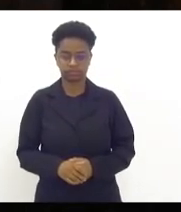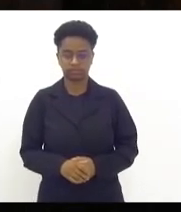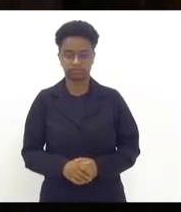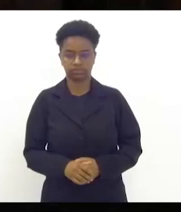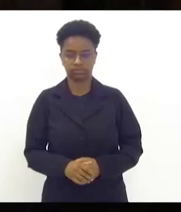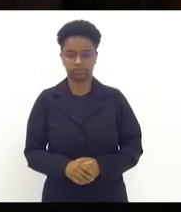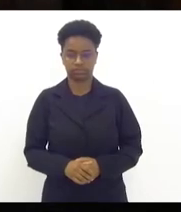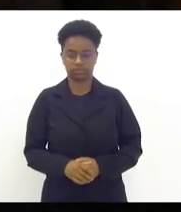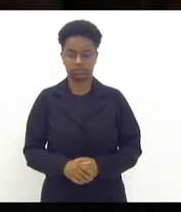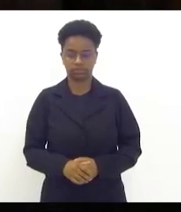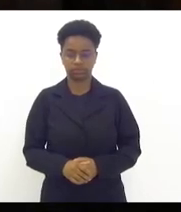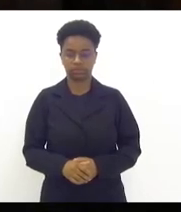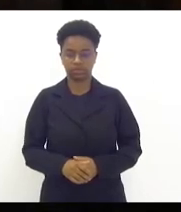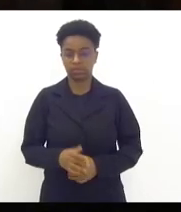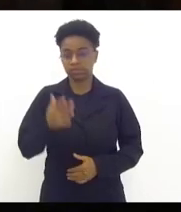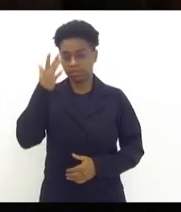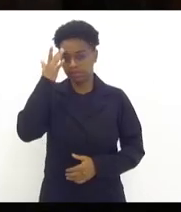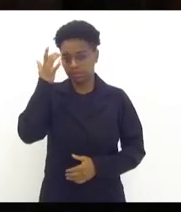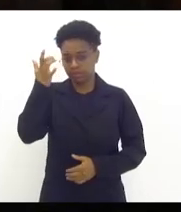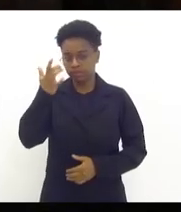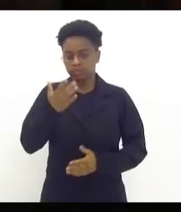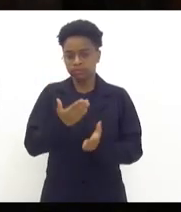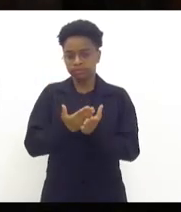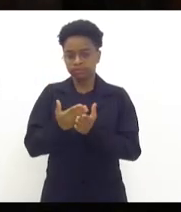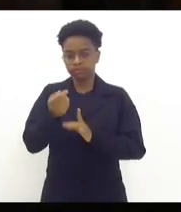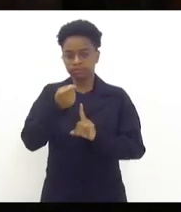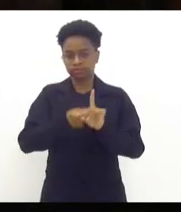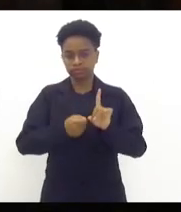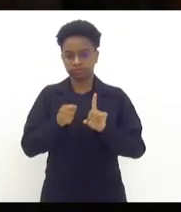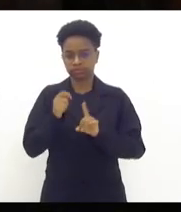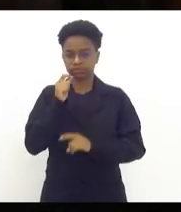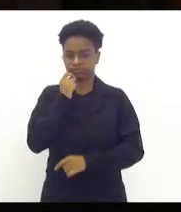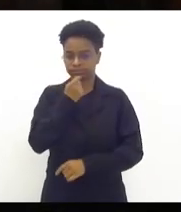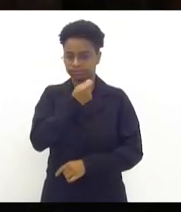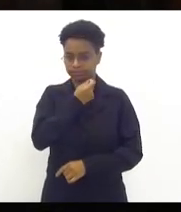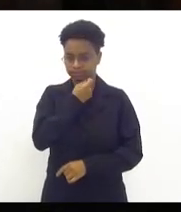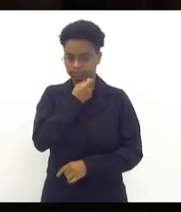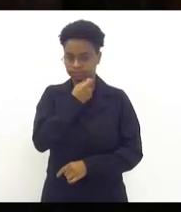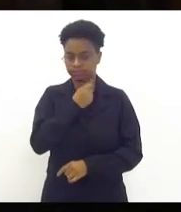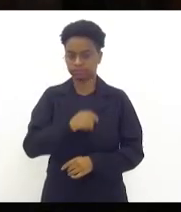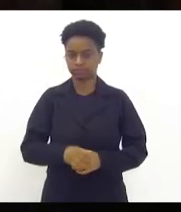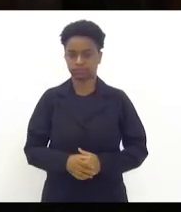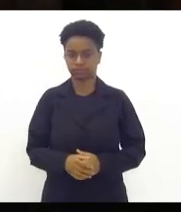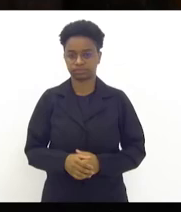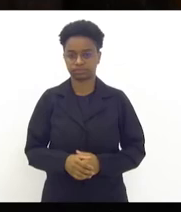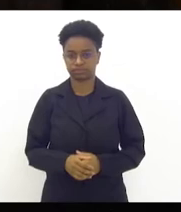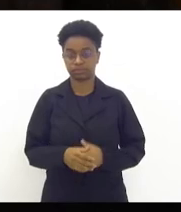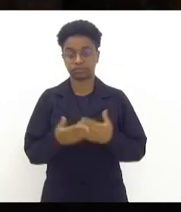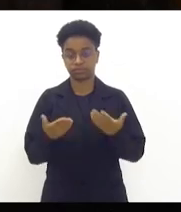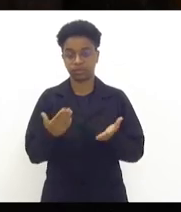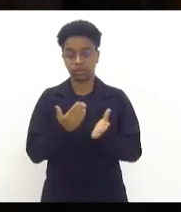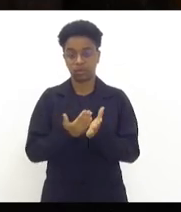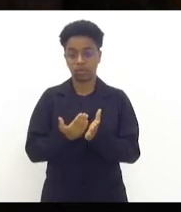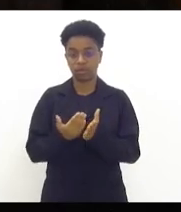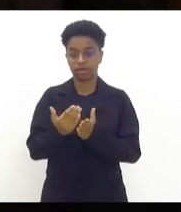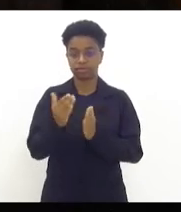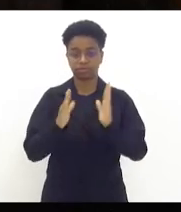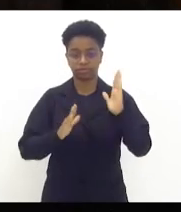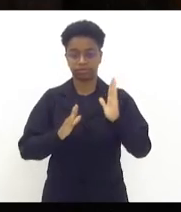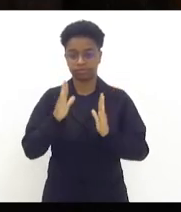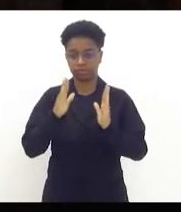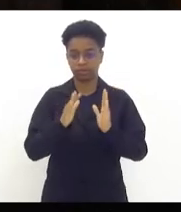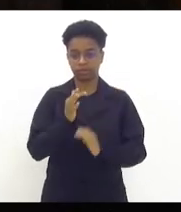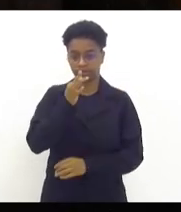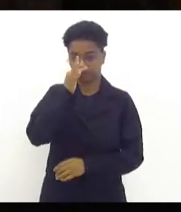estaremos entrando em setembro, na direção do início da primavera, no dia